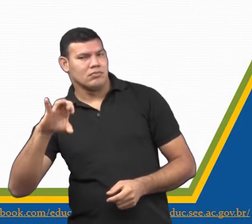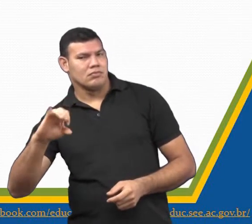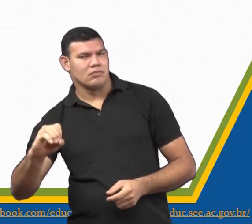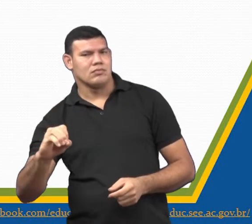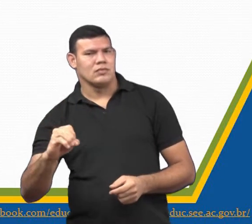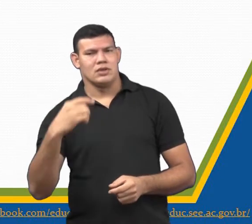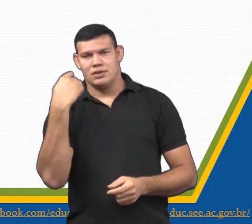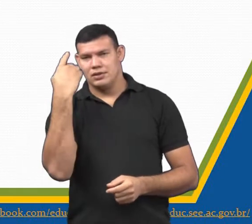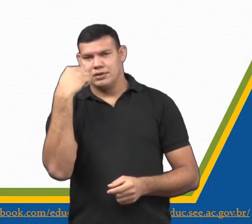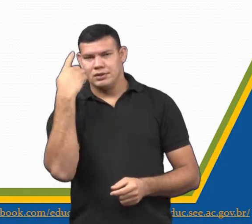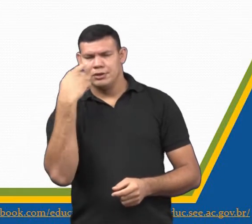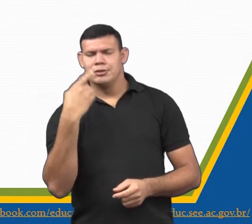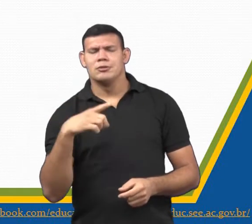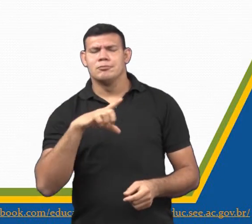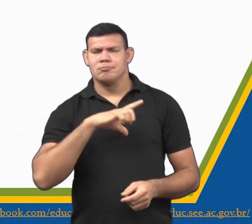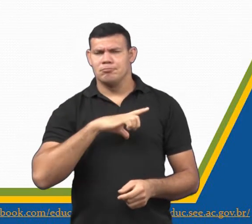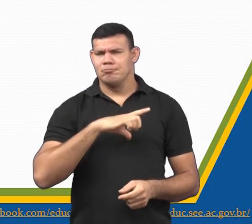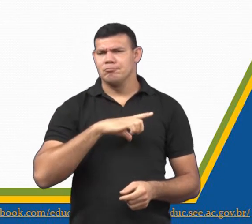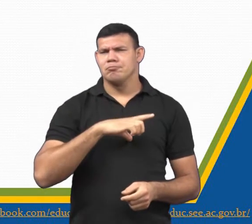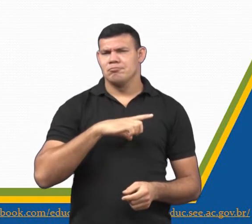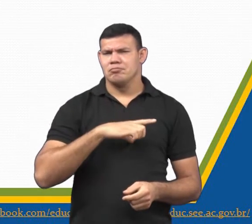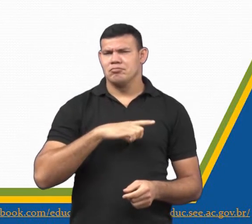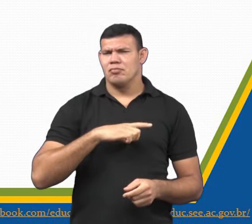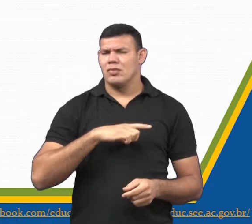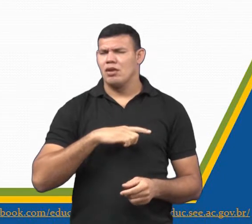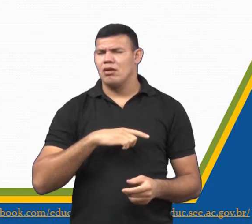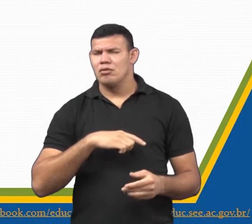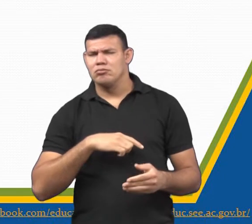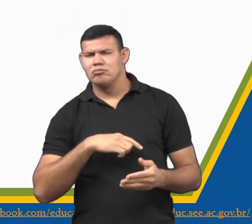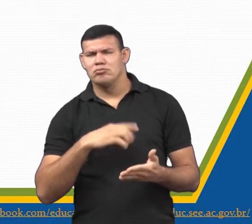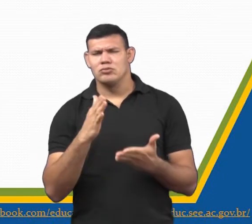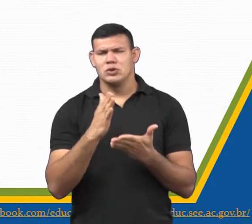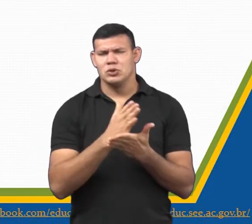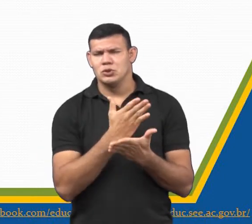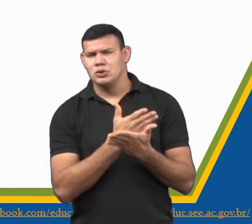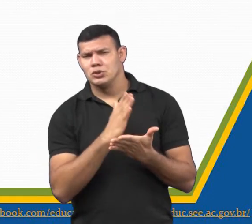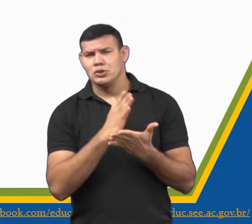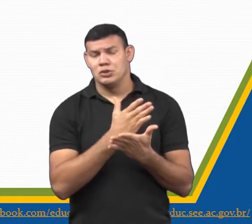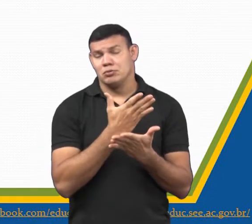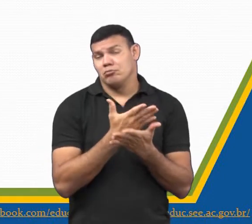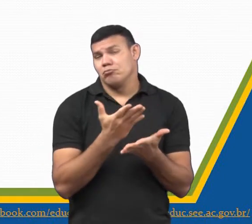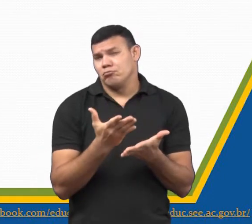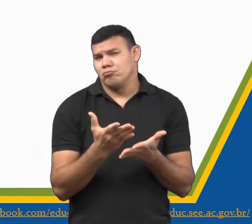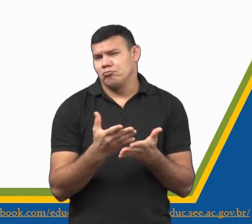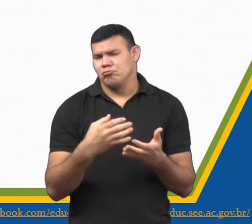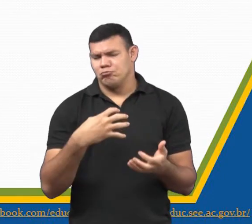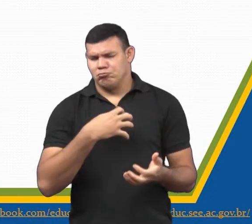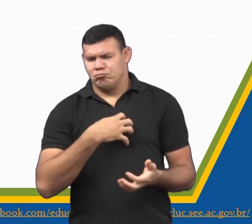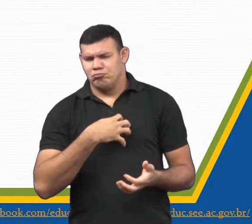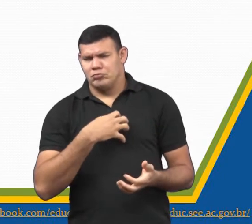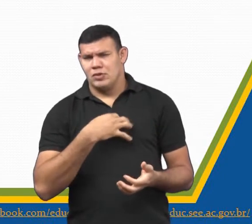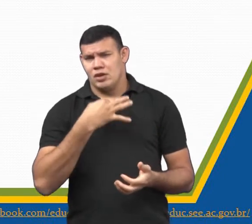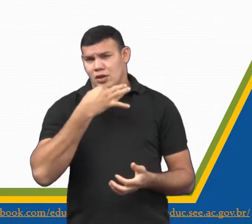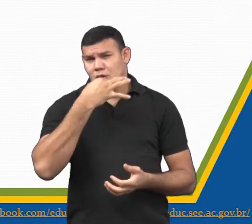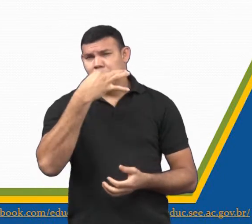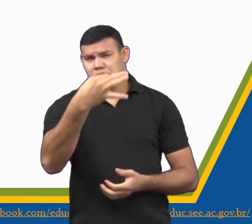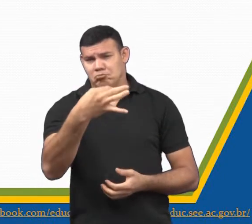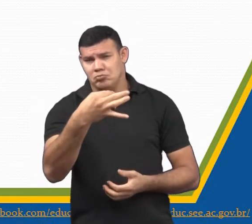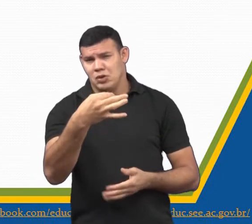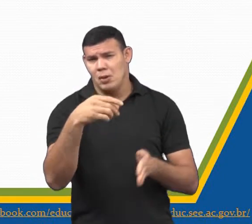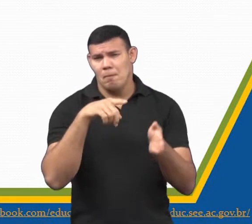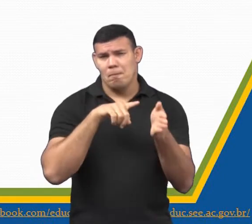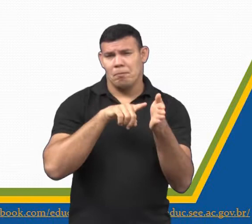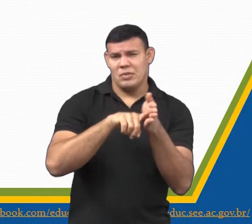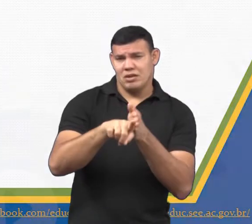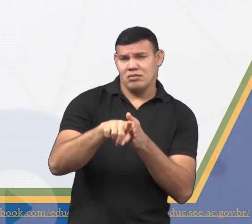En español, tenemos algunas maneras de empezar a expressar uma opinião, perguntar sobre